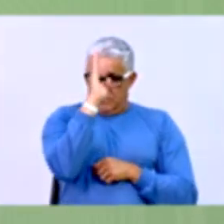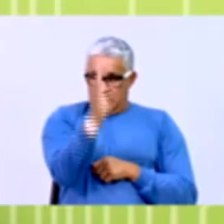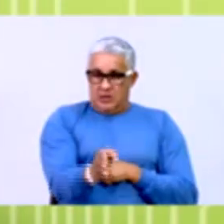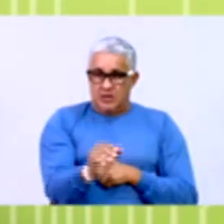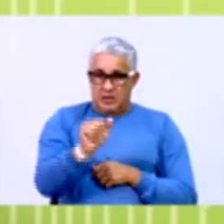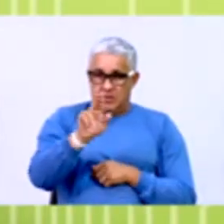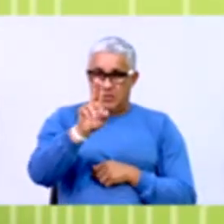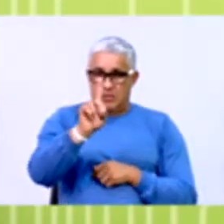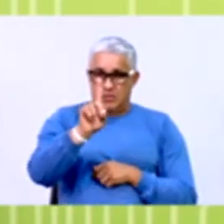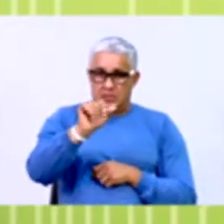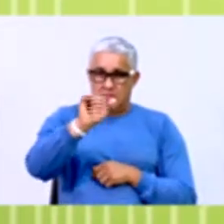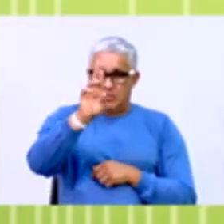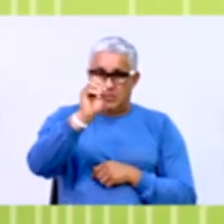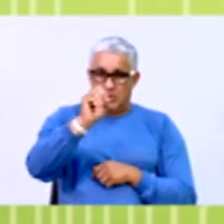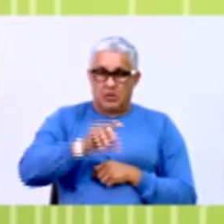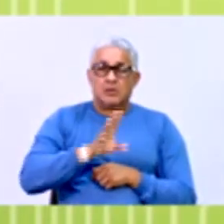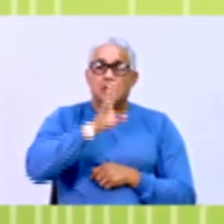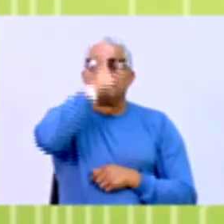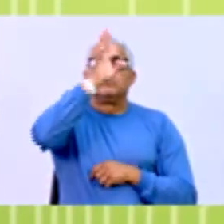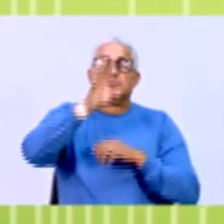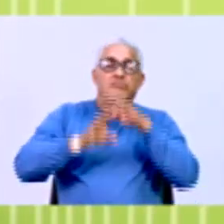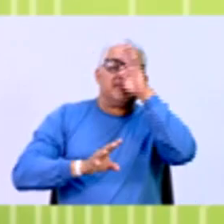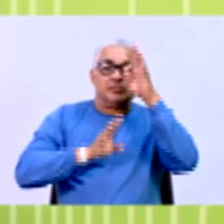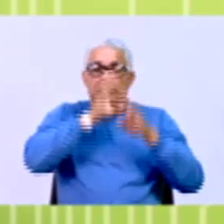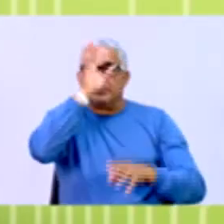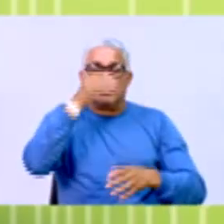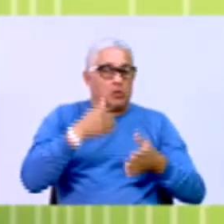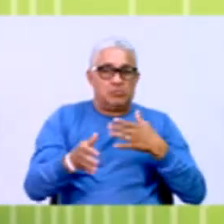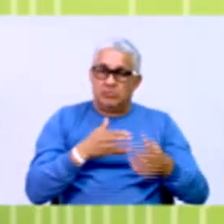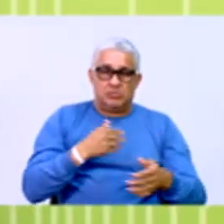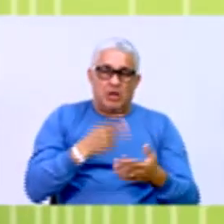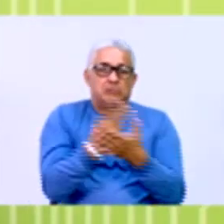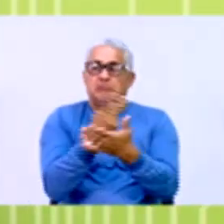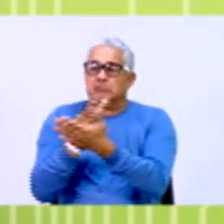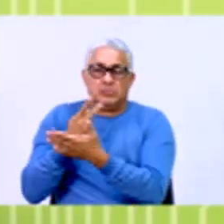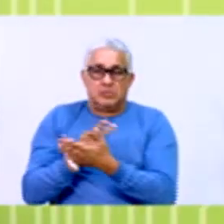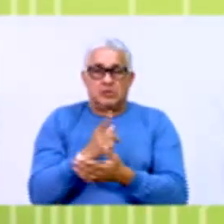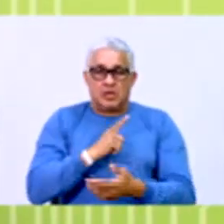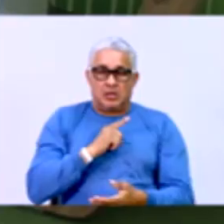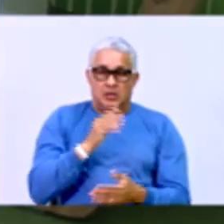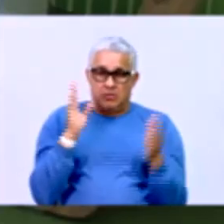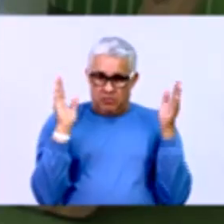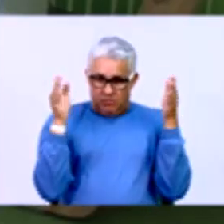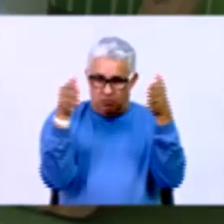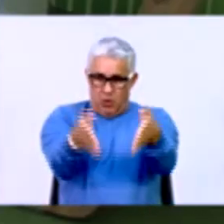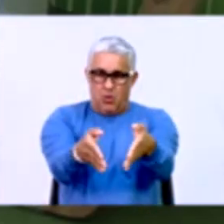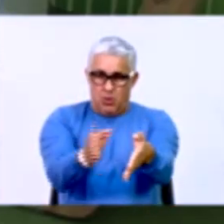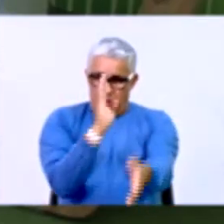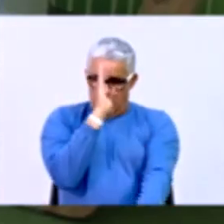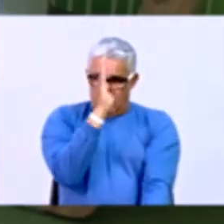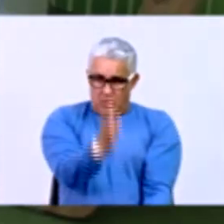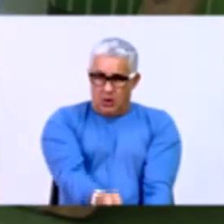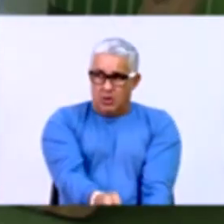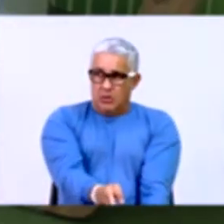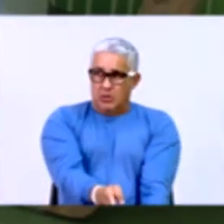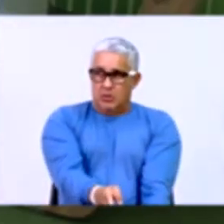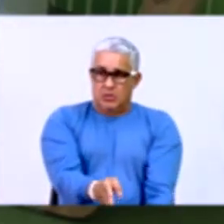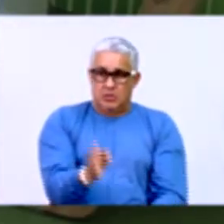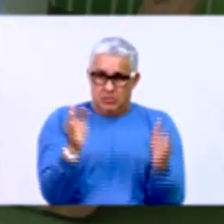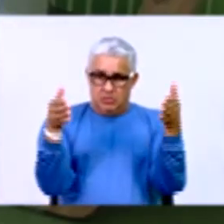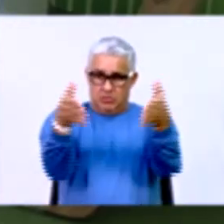auditor não vai sair procurando erros a esmo, ele tem uma direção. Tem o foco. Ele tem um foco, né? Tem o foco. Ele tem o